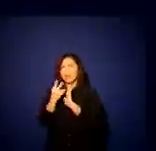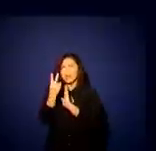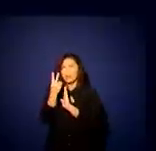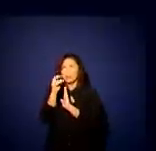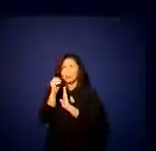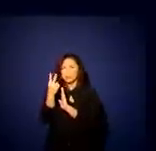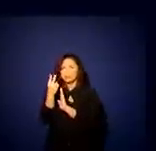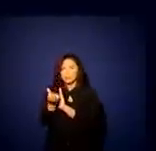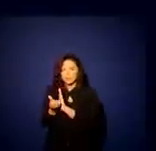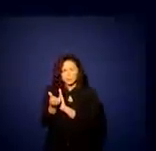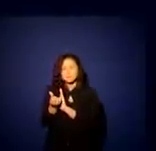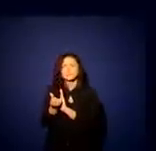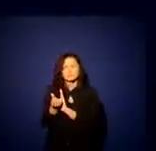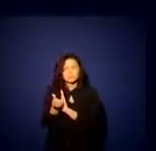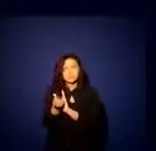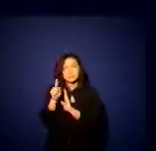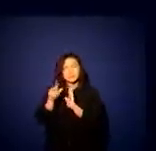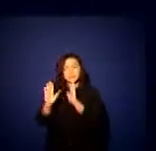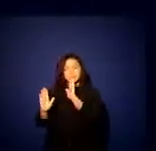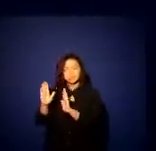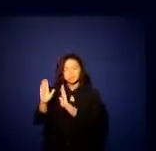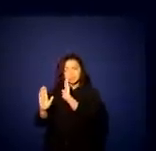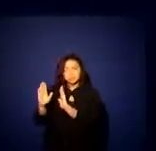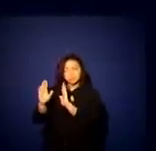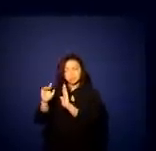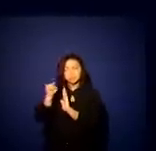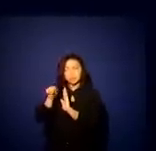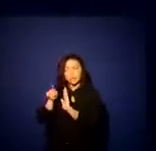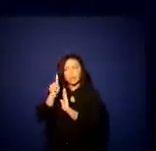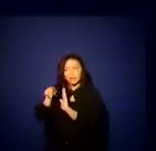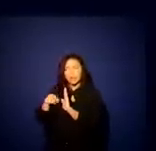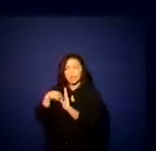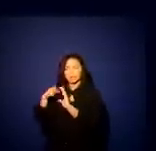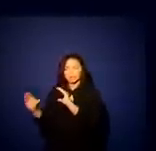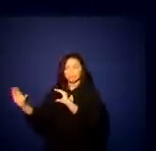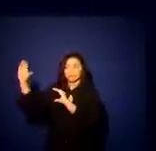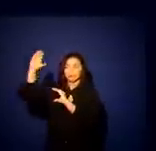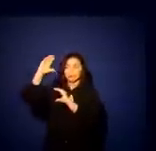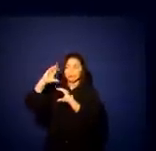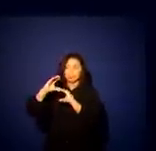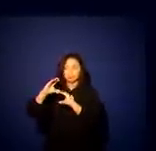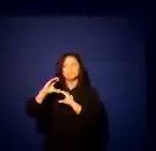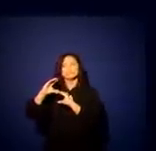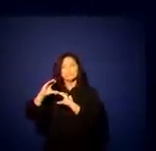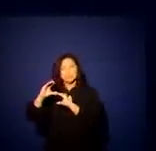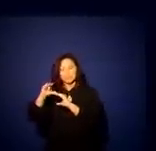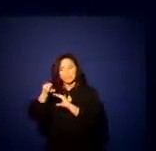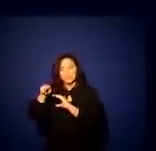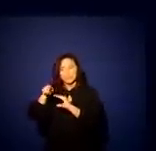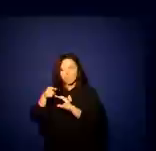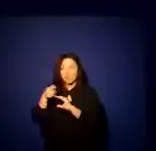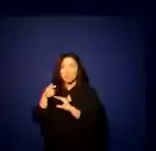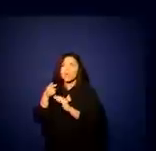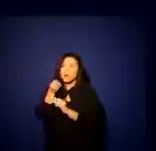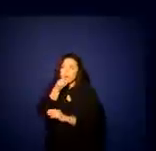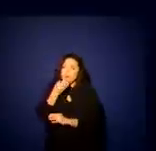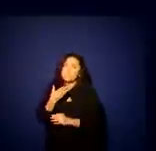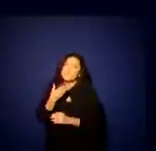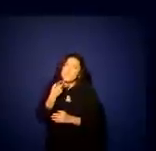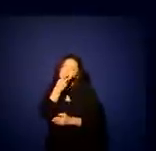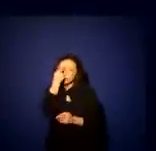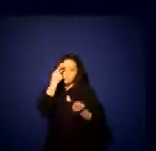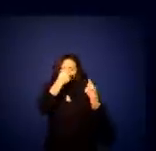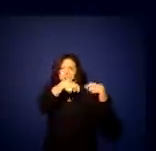que é basicamente ademada incremental então assim é um mercado sobre ofertado quando você colocou